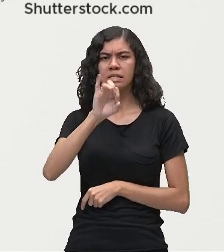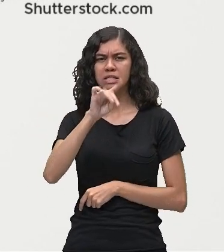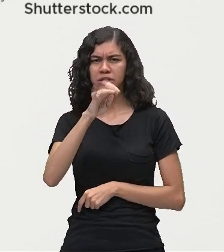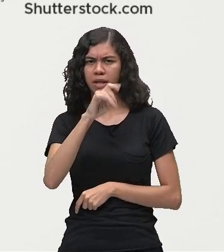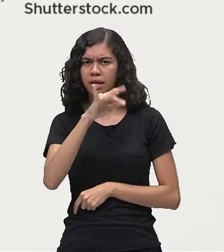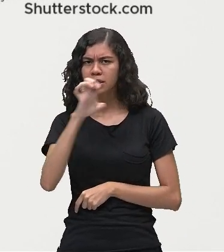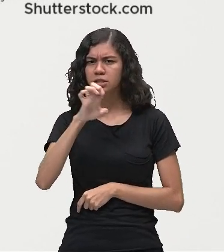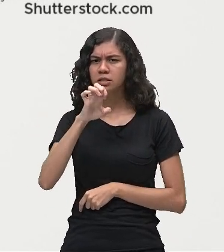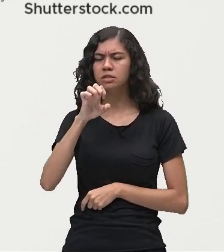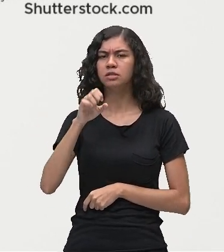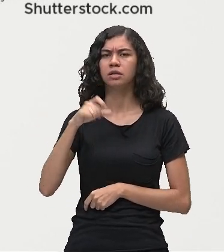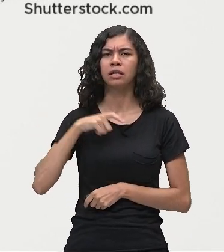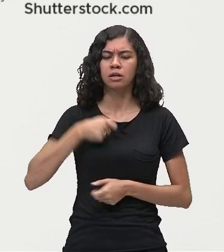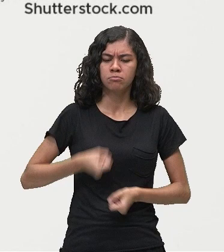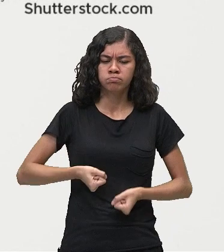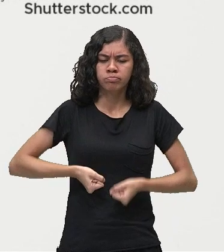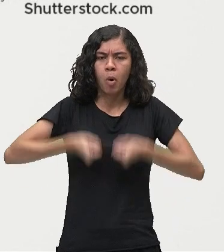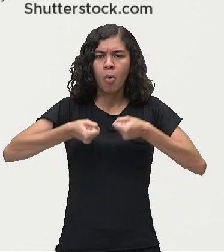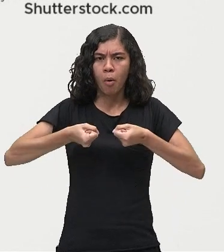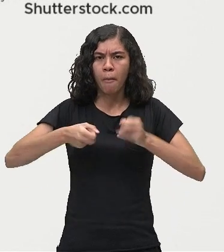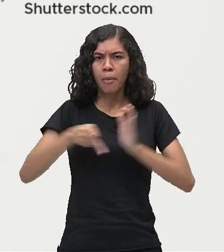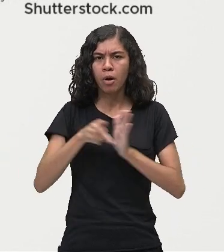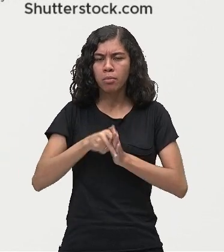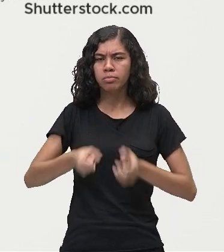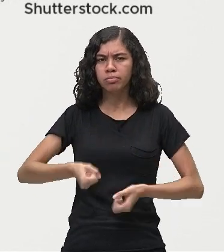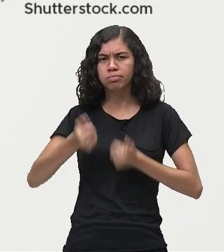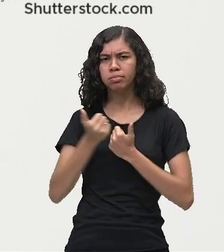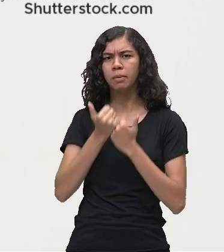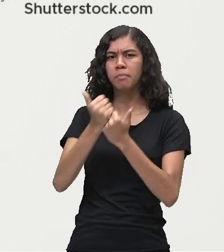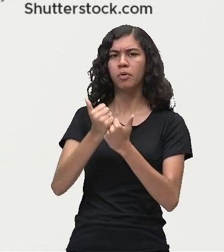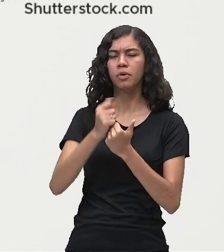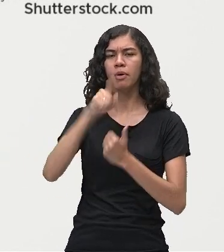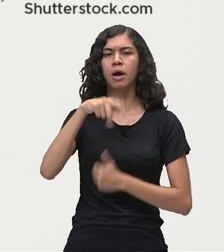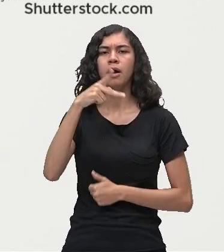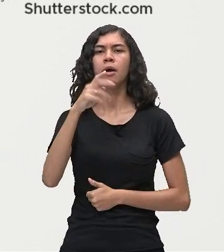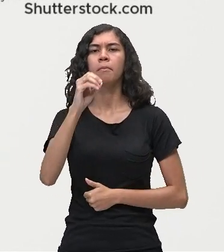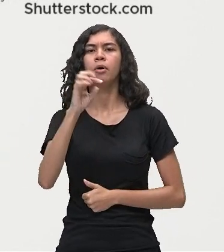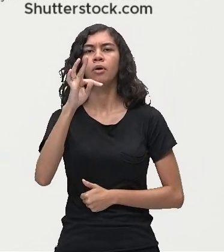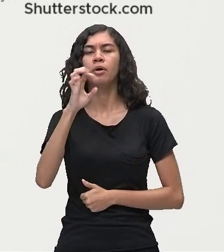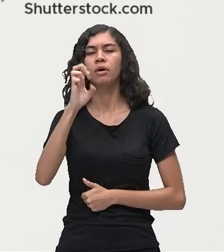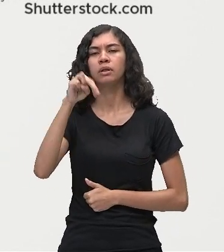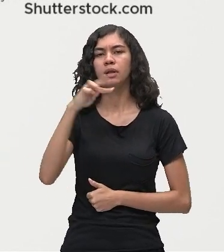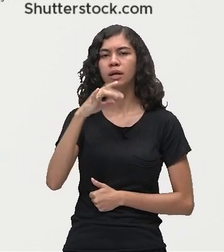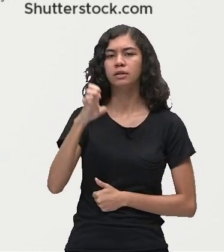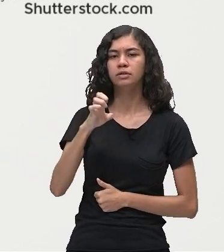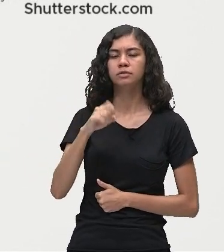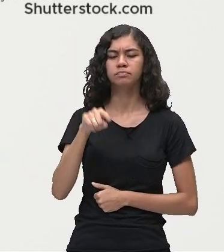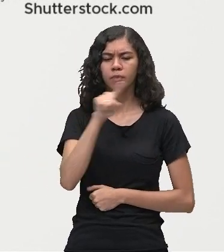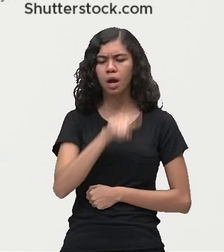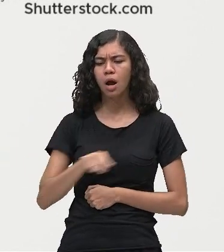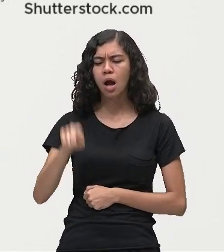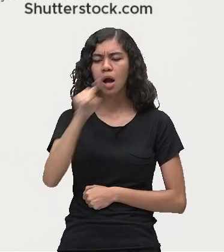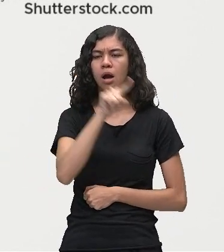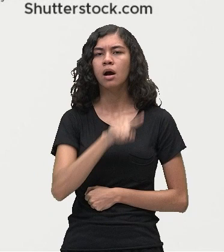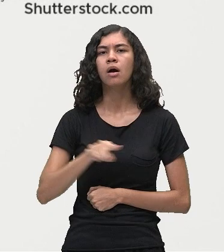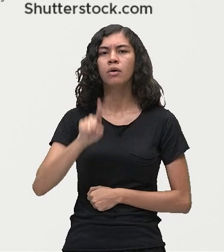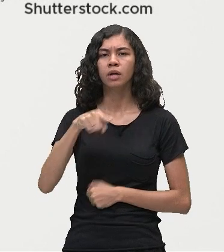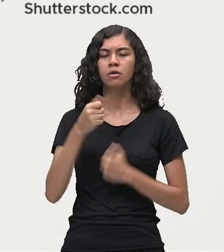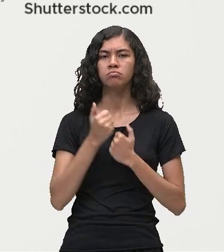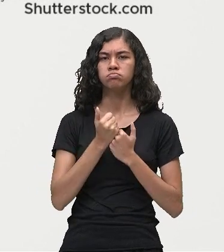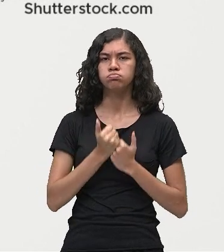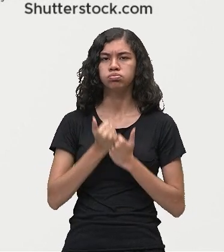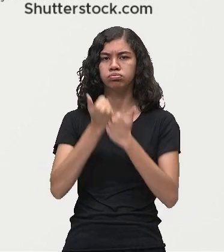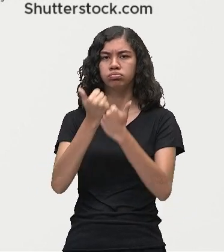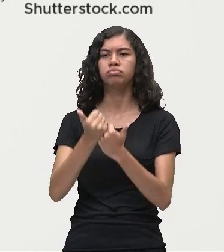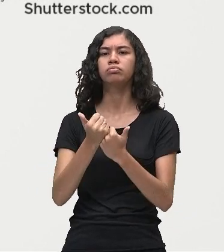vai levantar, né? Vai levantar, vai fazer a força. Aqui a roda é o ponto de apoio. O